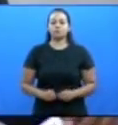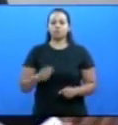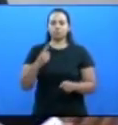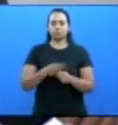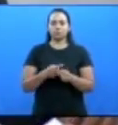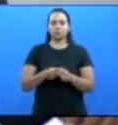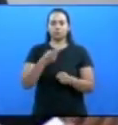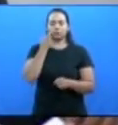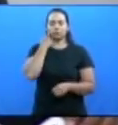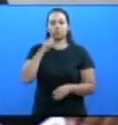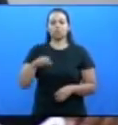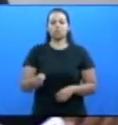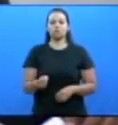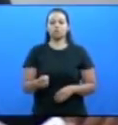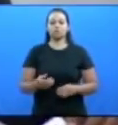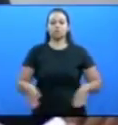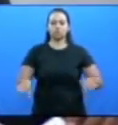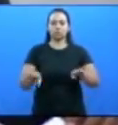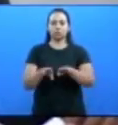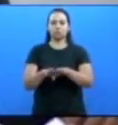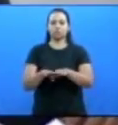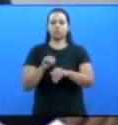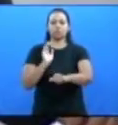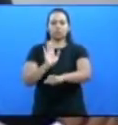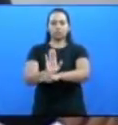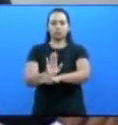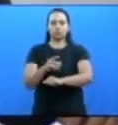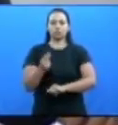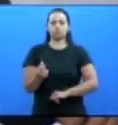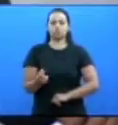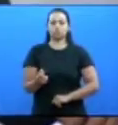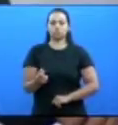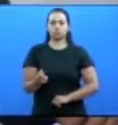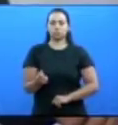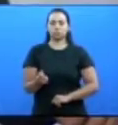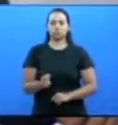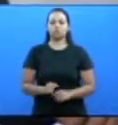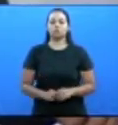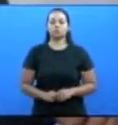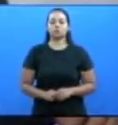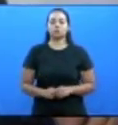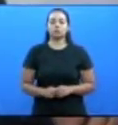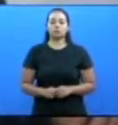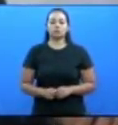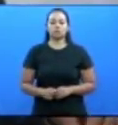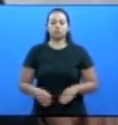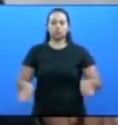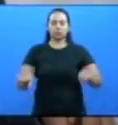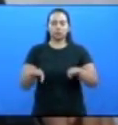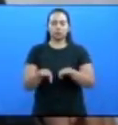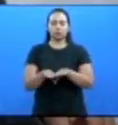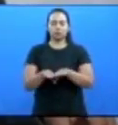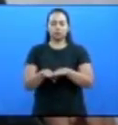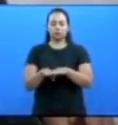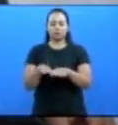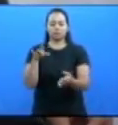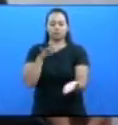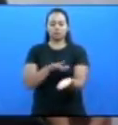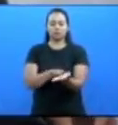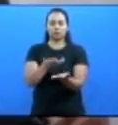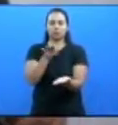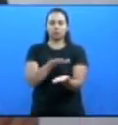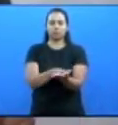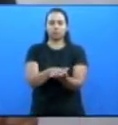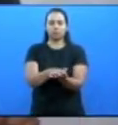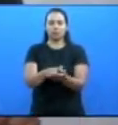através da Comissão de Finanças e Orçamento. A gente vê aqui reformas, né, pavimentação nas proximidades das escolas